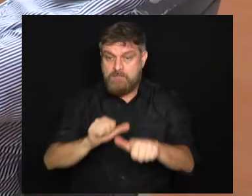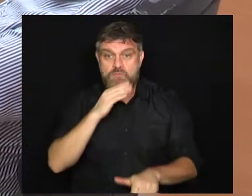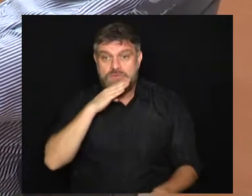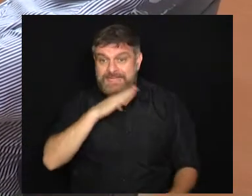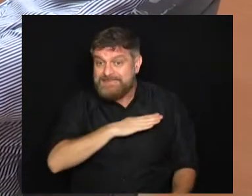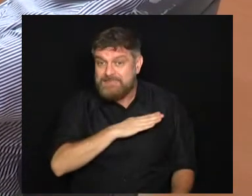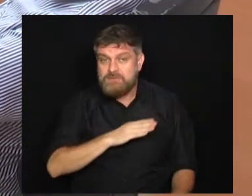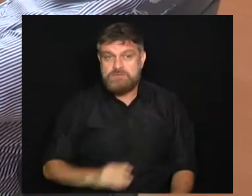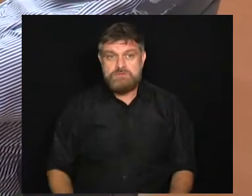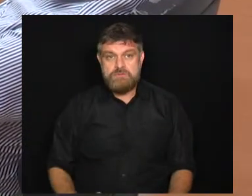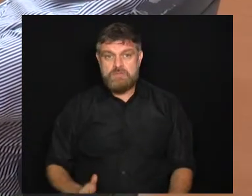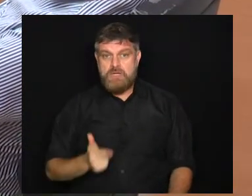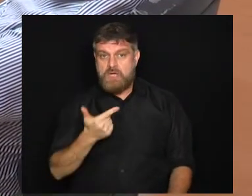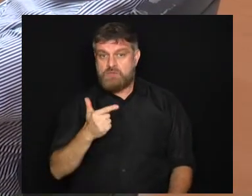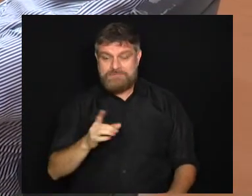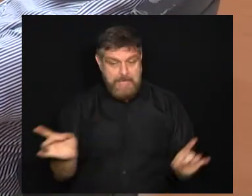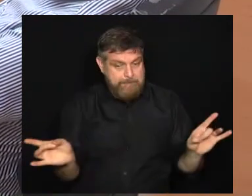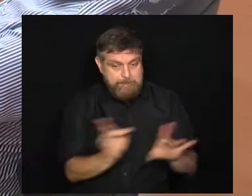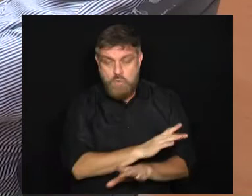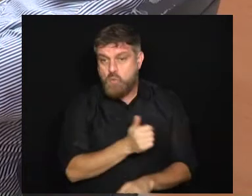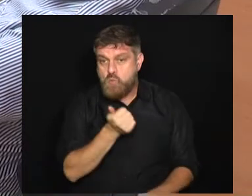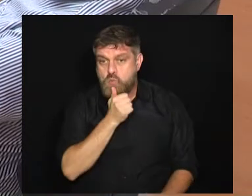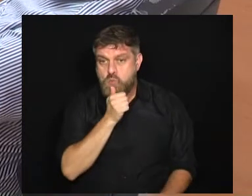nada fixo, nada determinado.